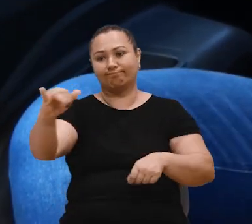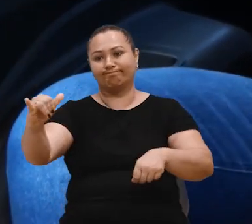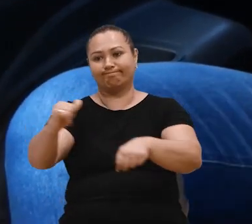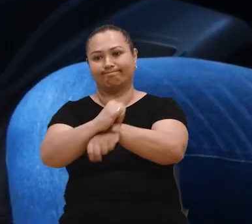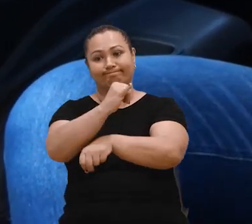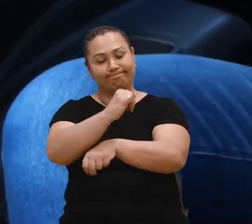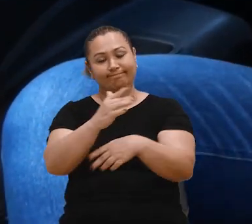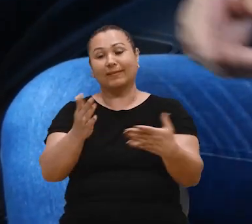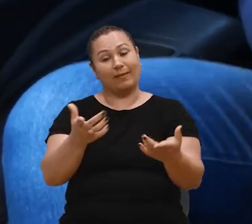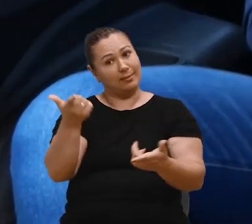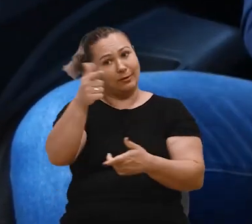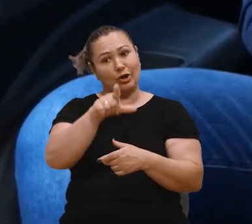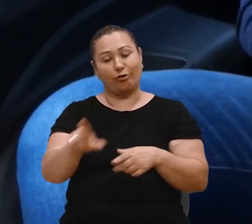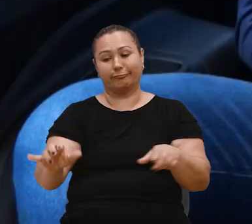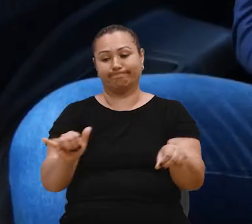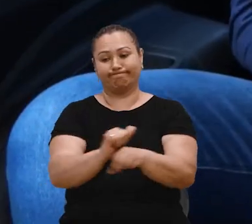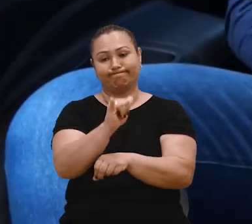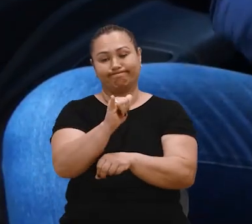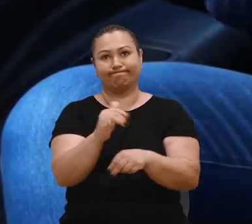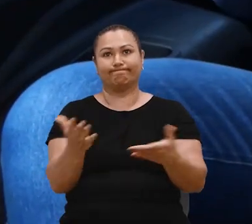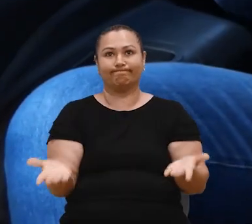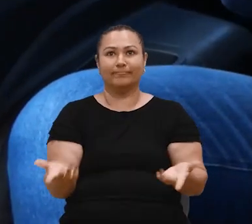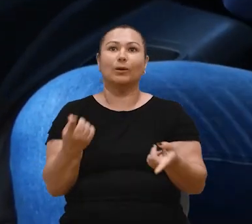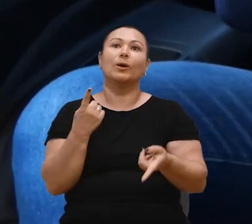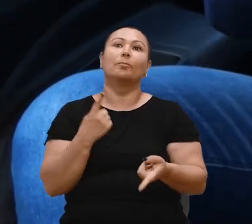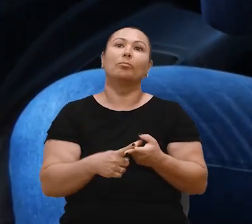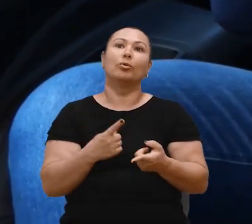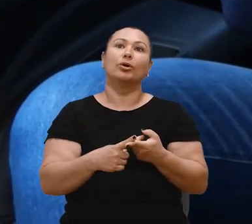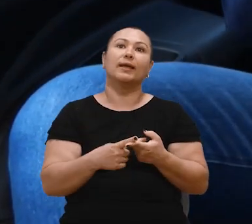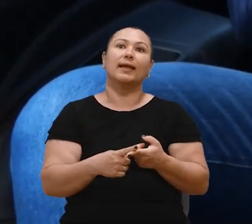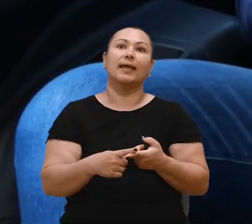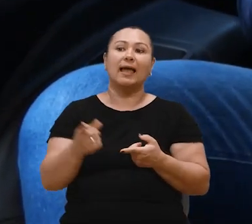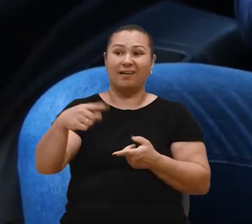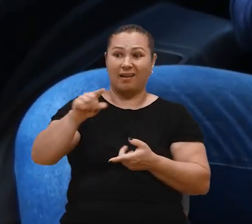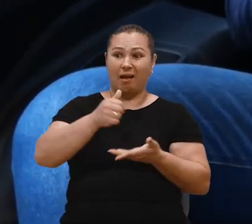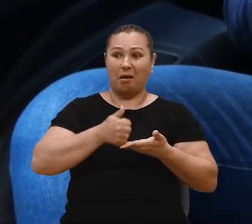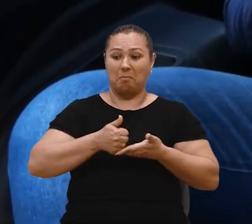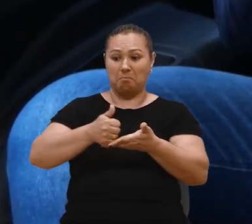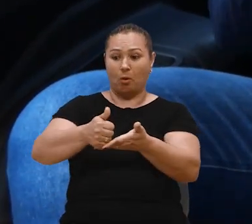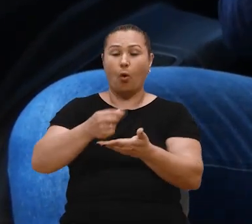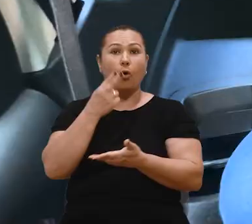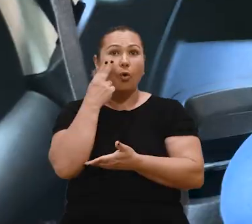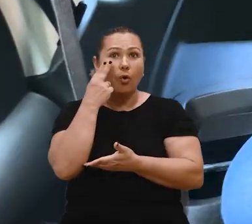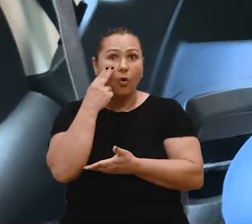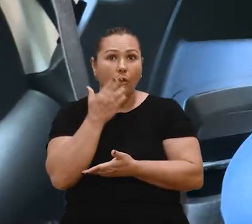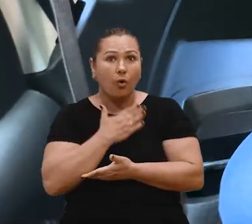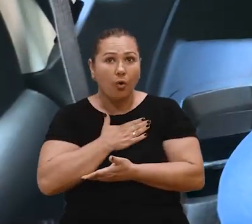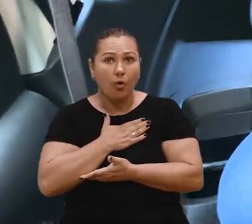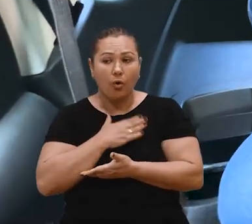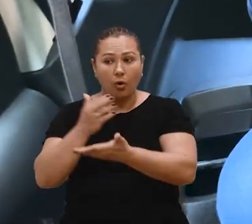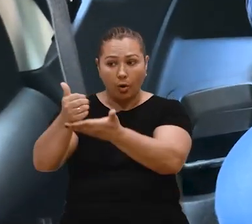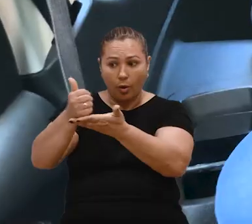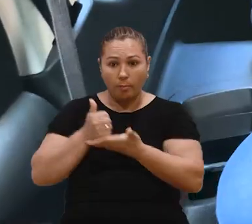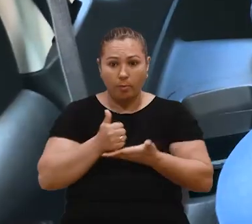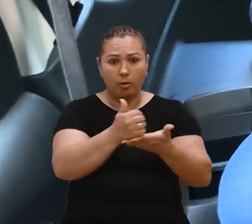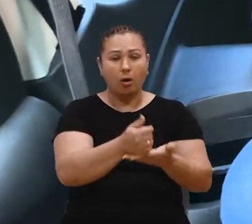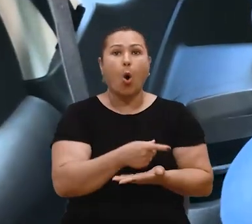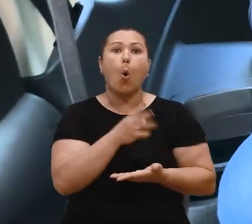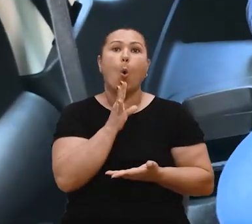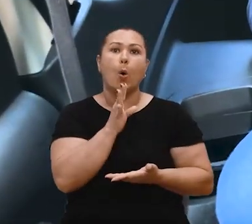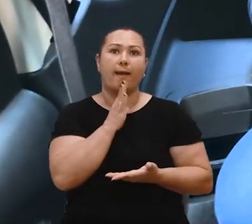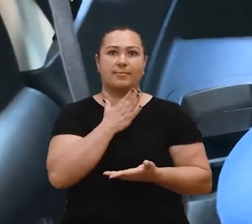vão se enganar de novo. Tá? Por quê? Porque aqueles que apoiam o Sandro Fantinel são aqueles que conhecem o caráter